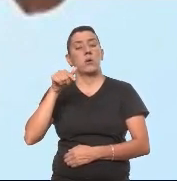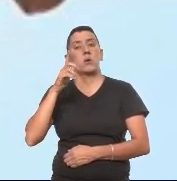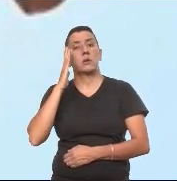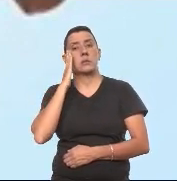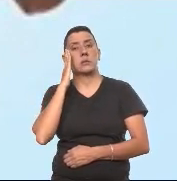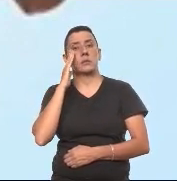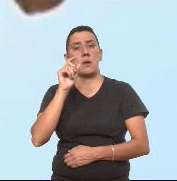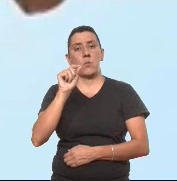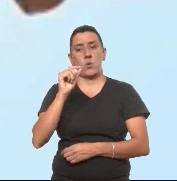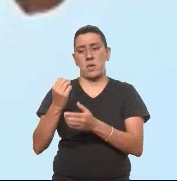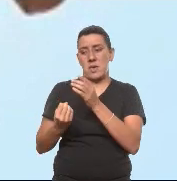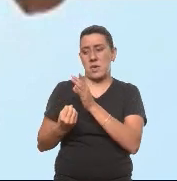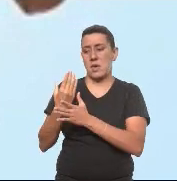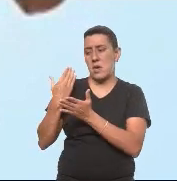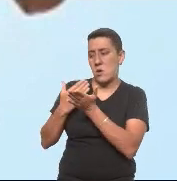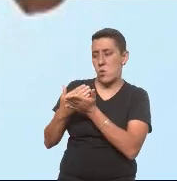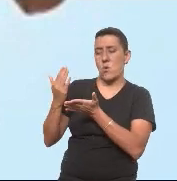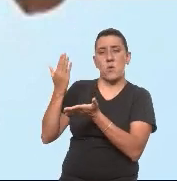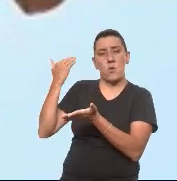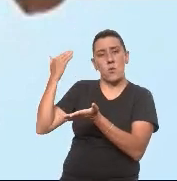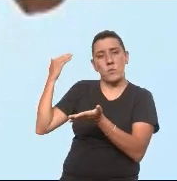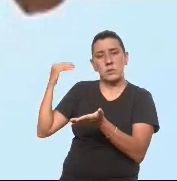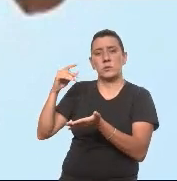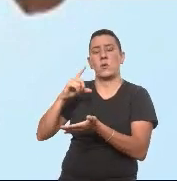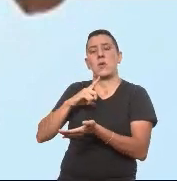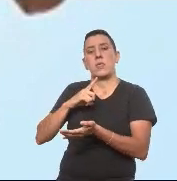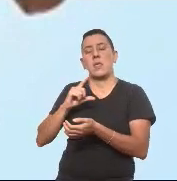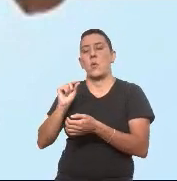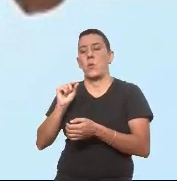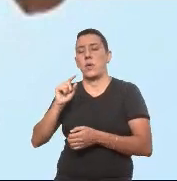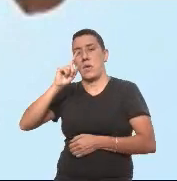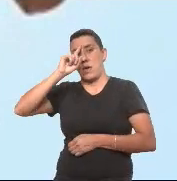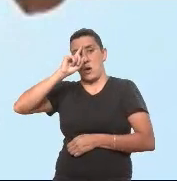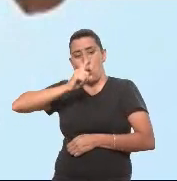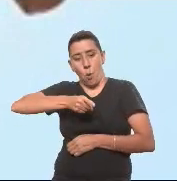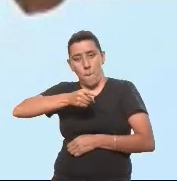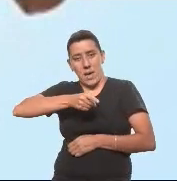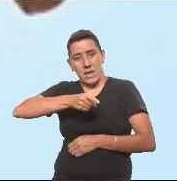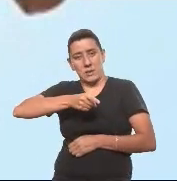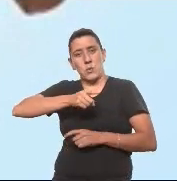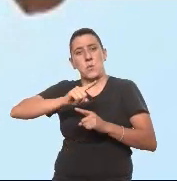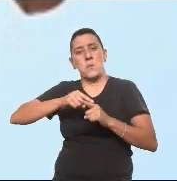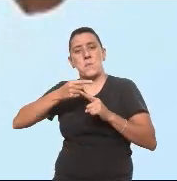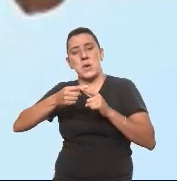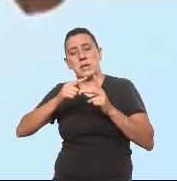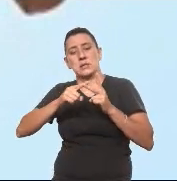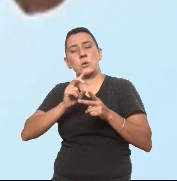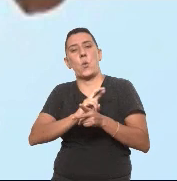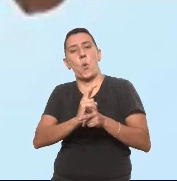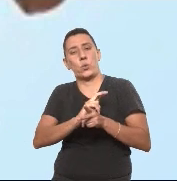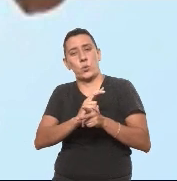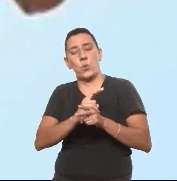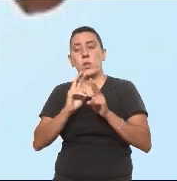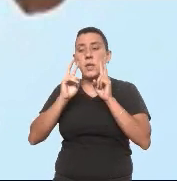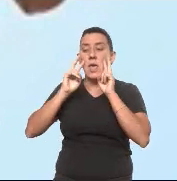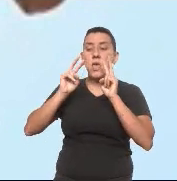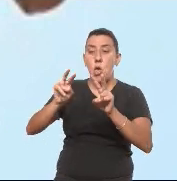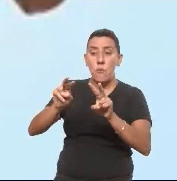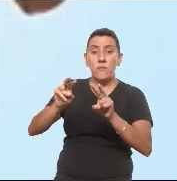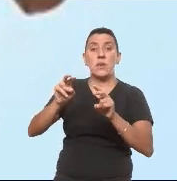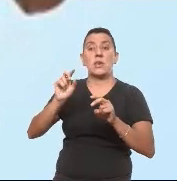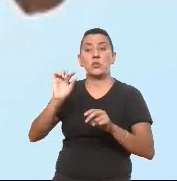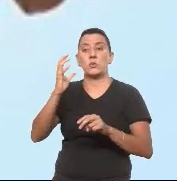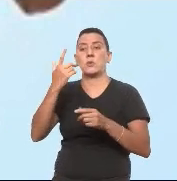surgiu lá atrás onde começava apenas ter comando e controle você já tinha apenas uma visão do que tava acontecendo mas não tinha sensores